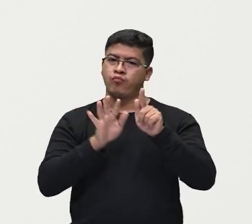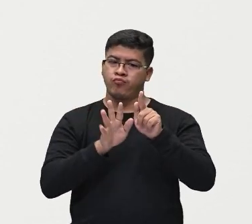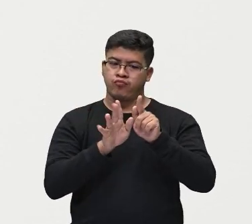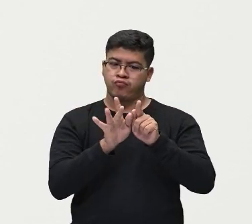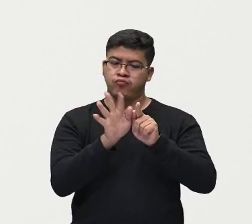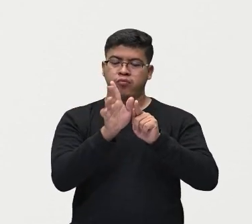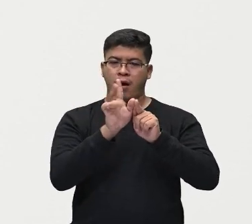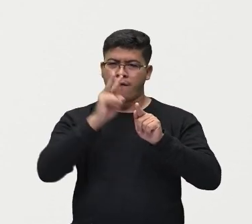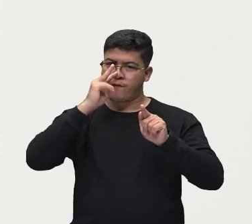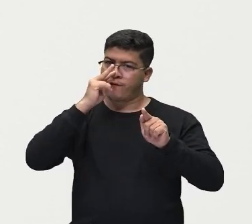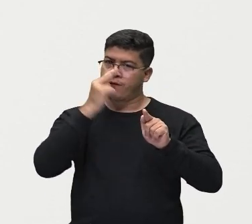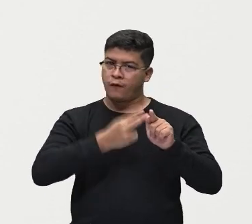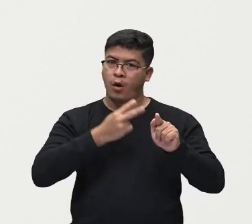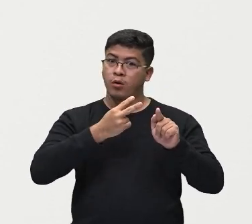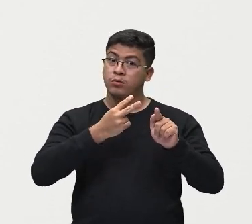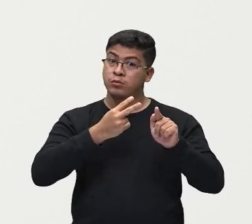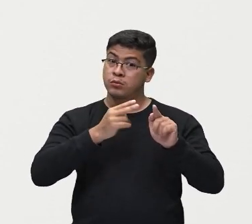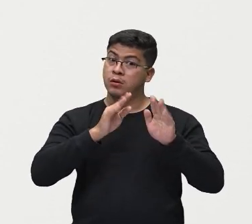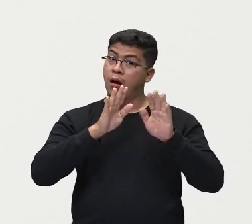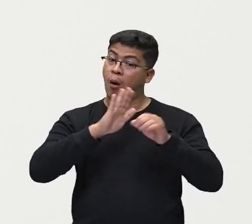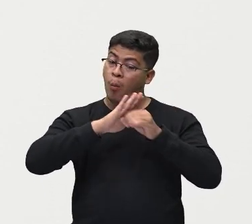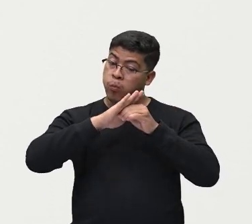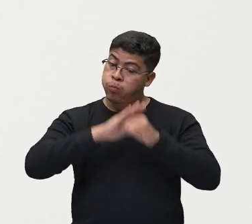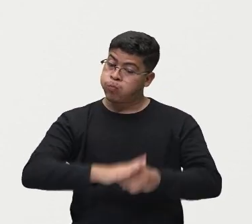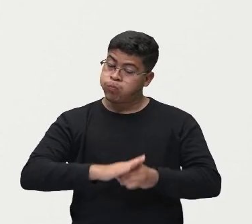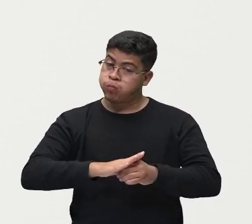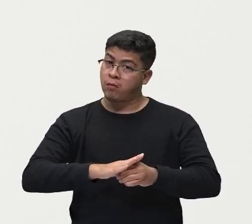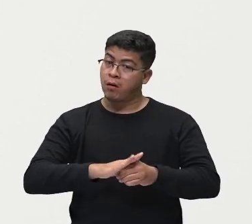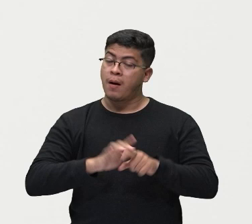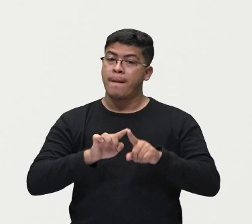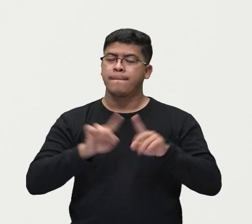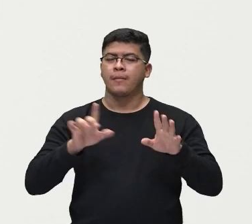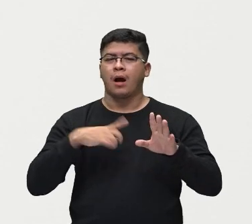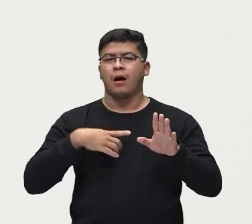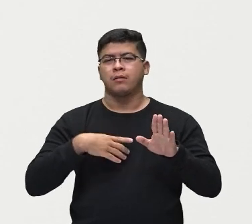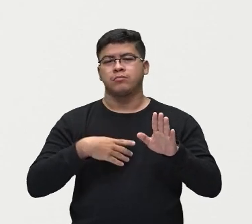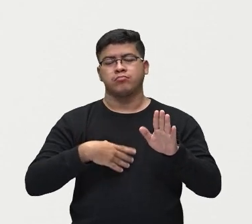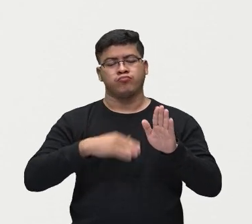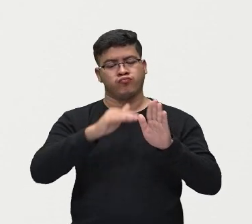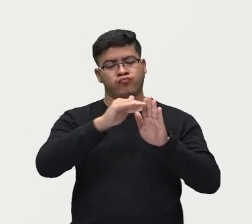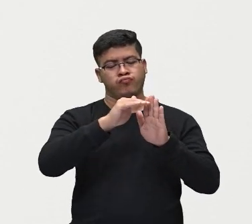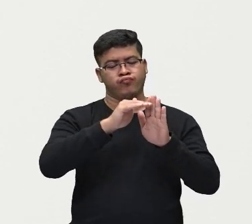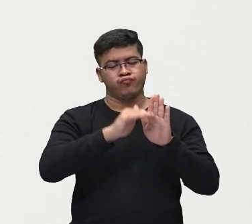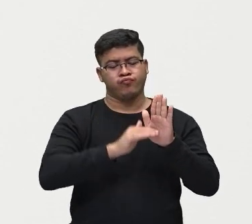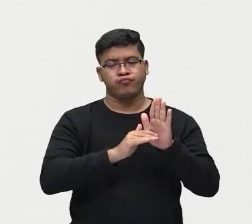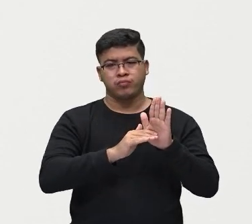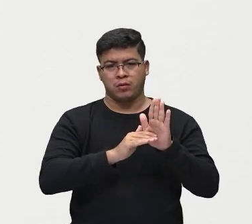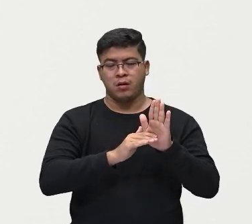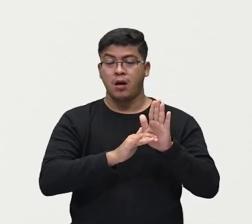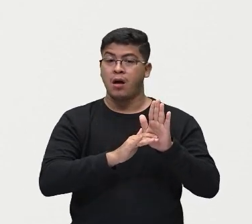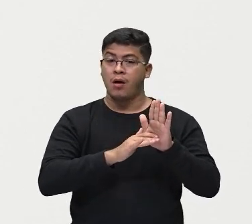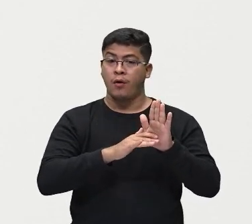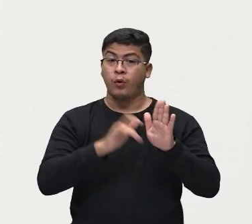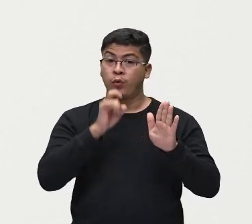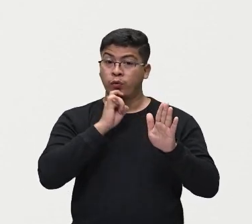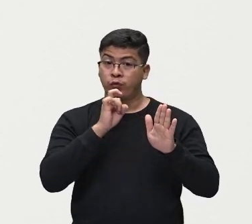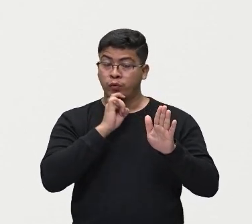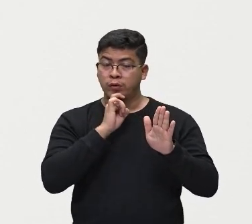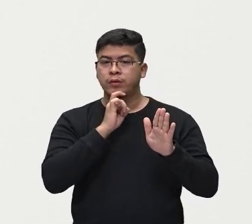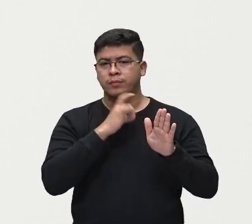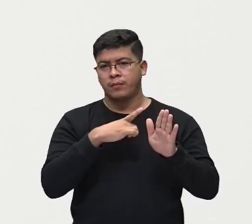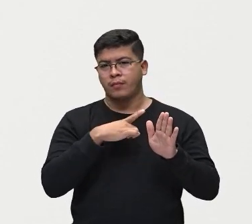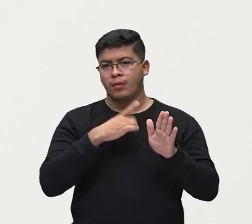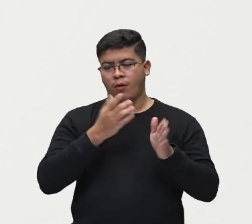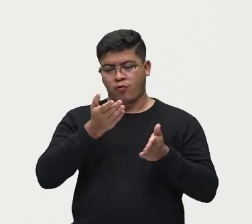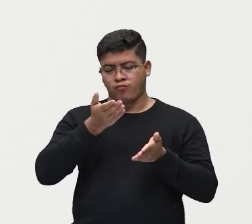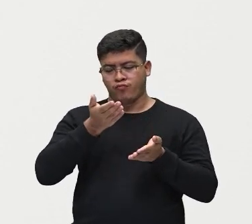e baixa temperatura. Os corpos que estiverem ali buscarão o equilíbrio